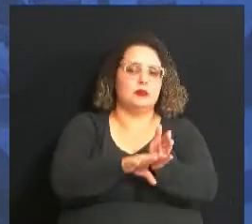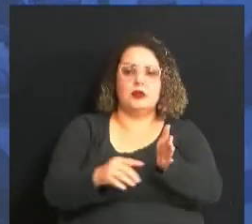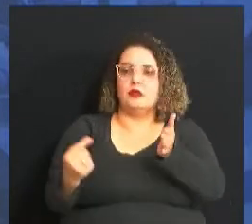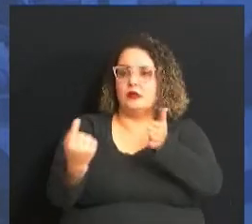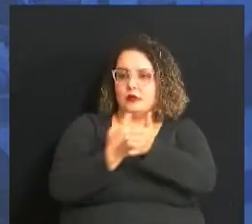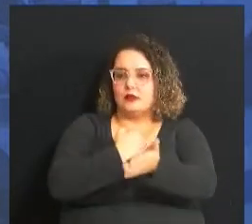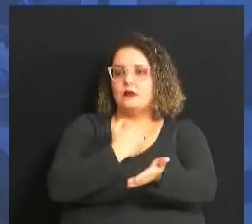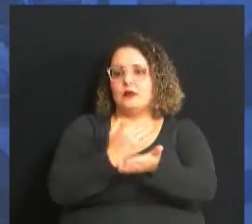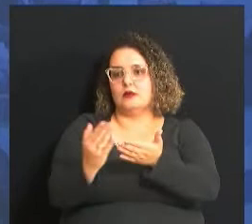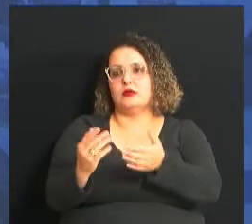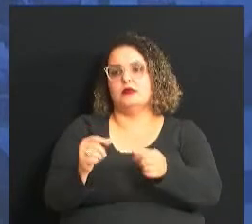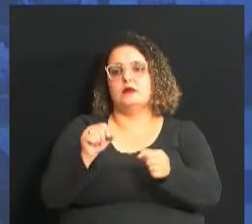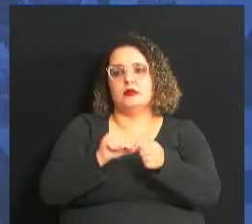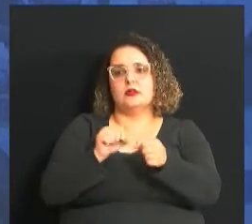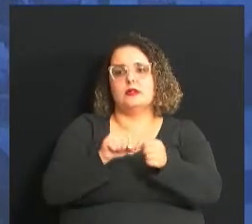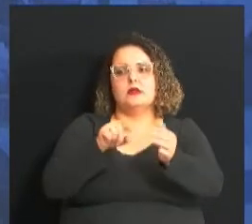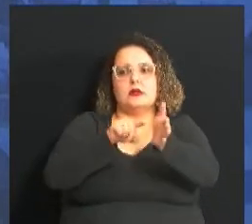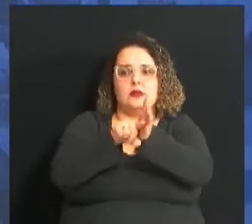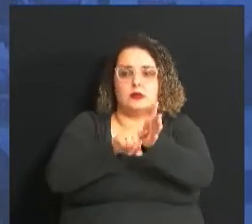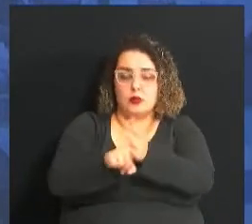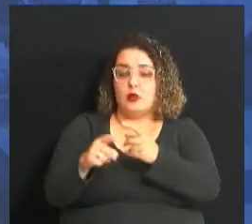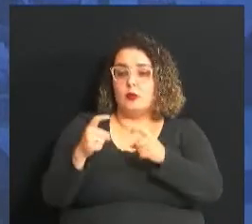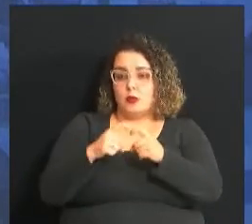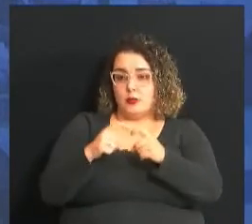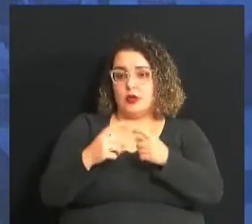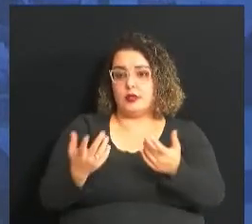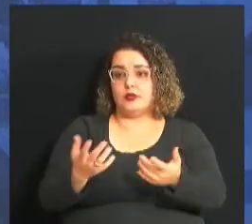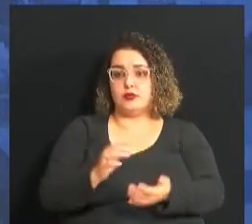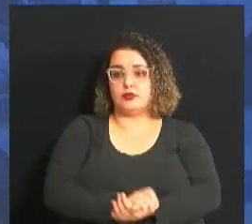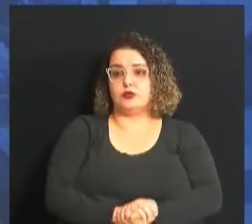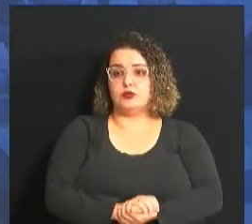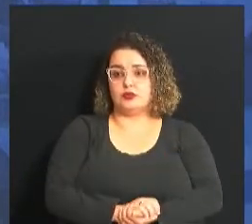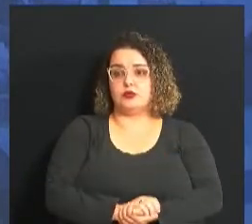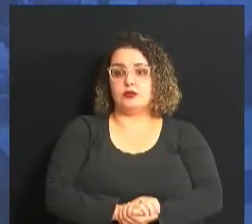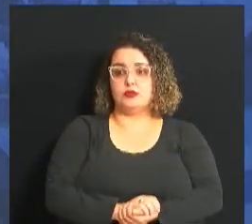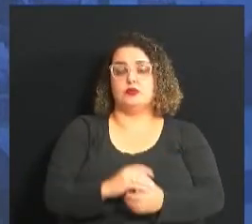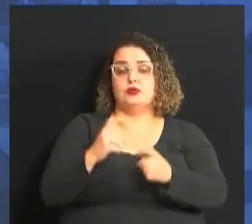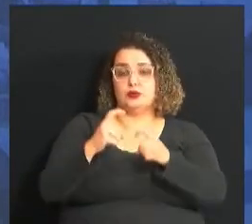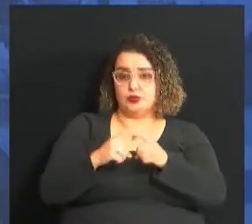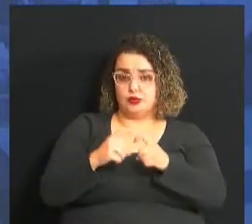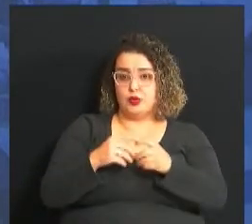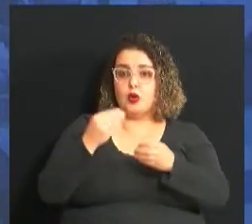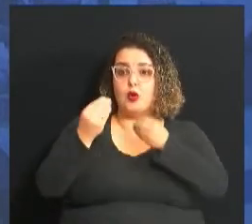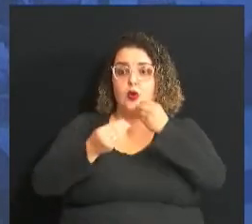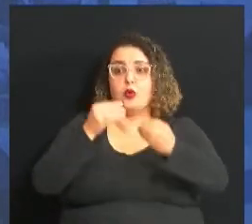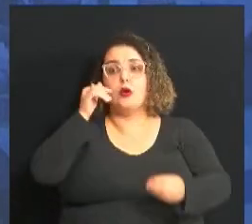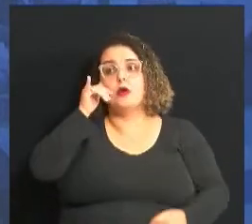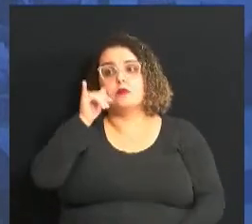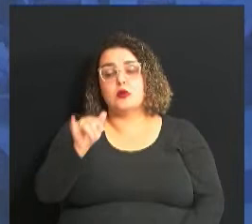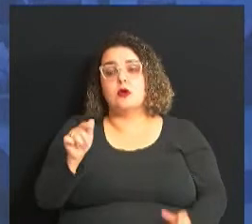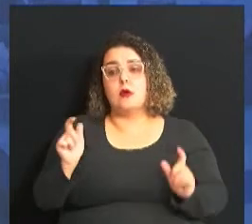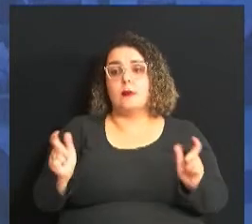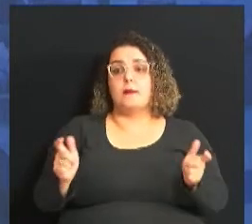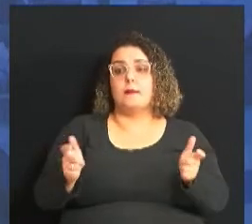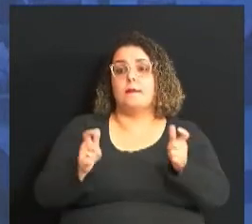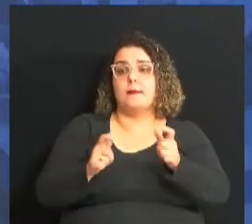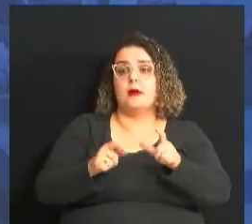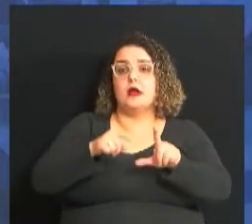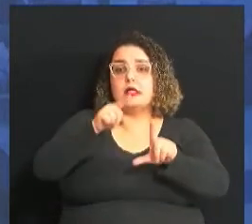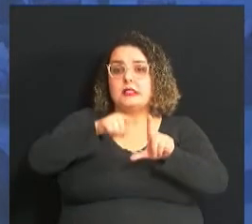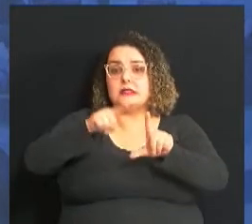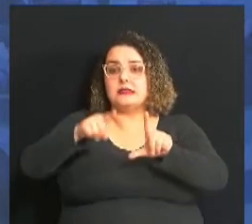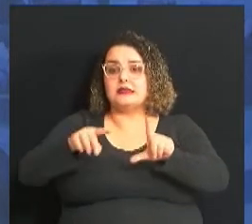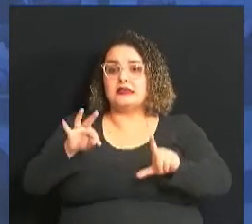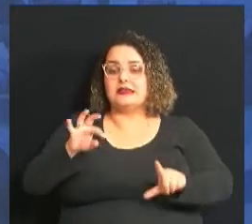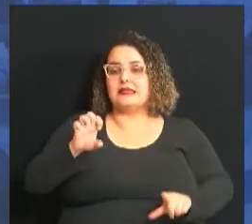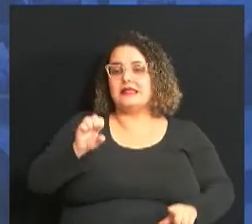começar a fazer aqui as perguntas para o médico. Doutor, como prevenir a diminuição dos níveis de testosterona